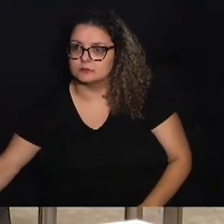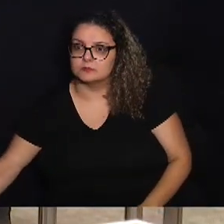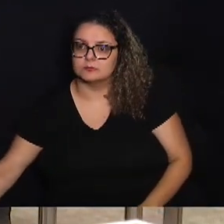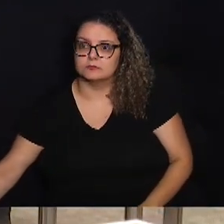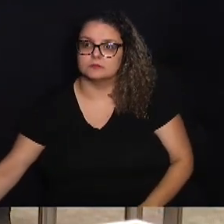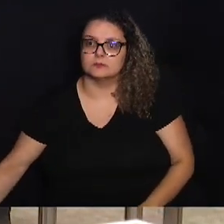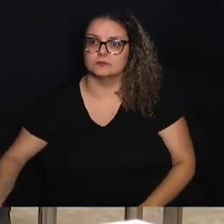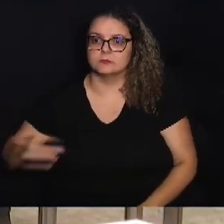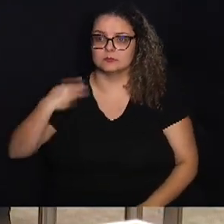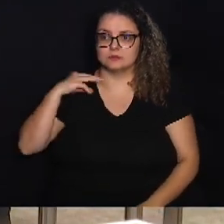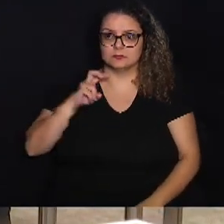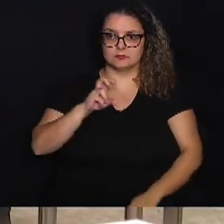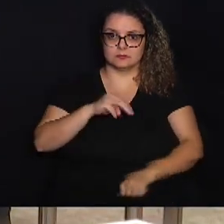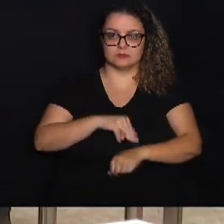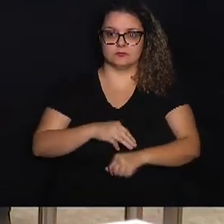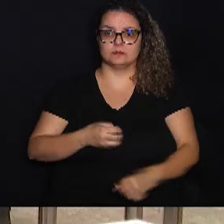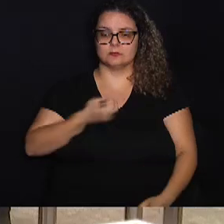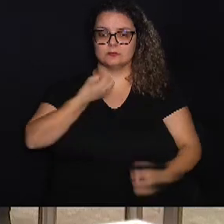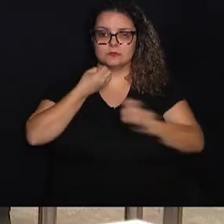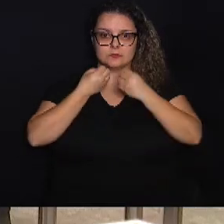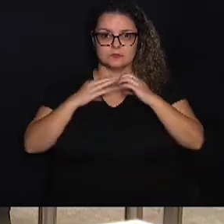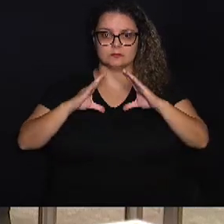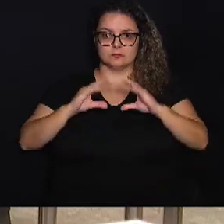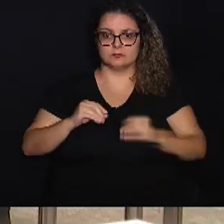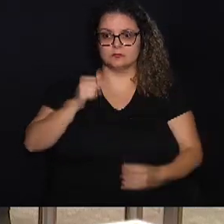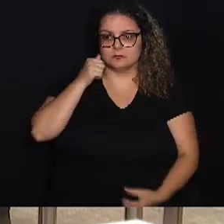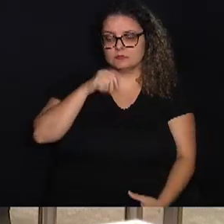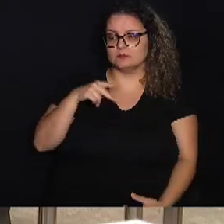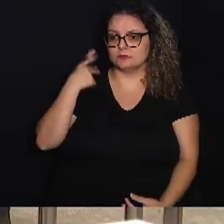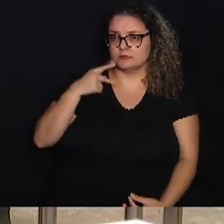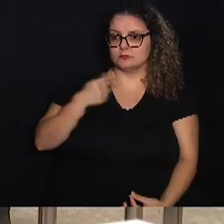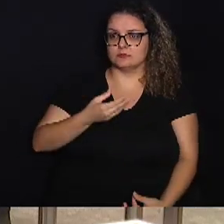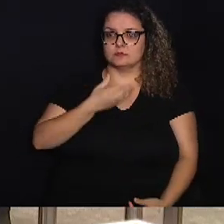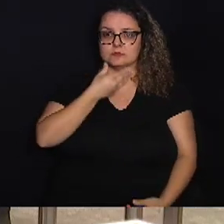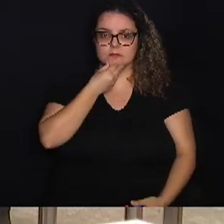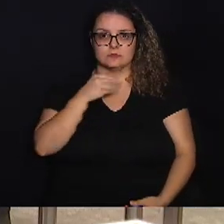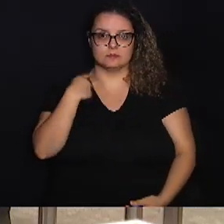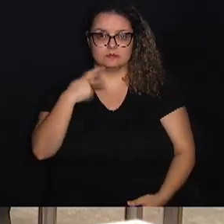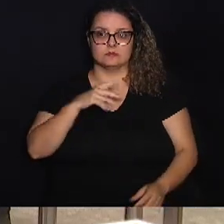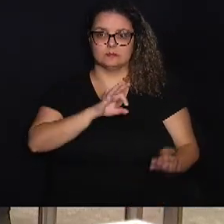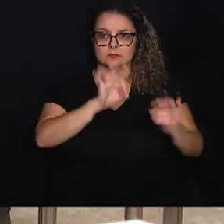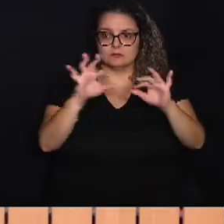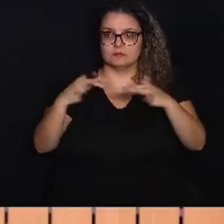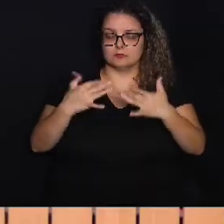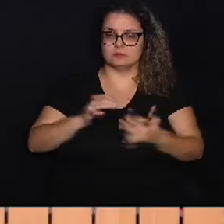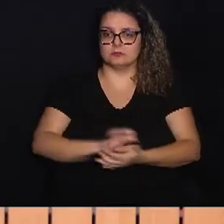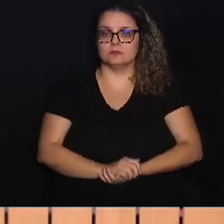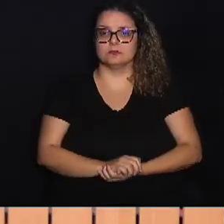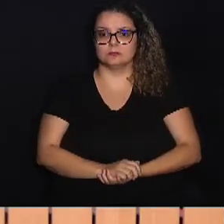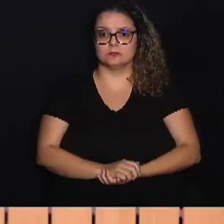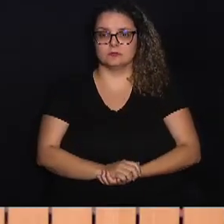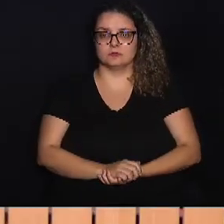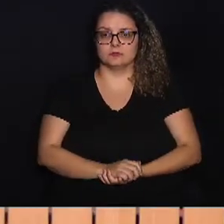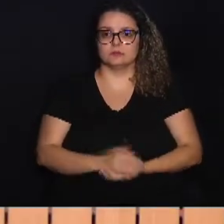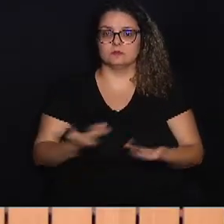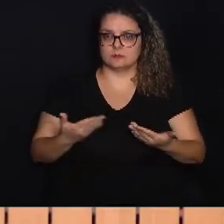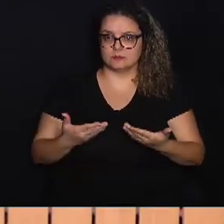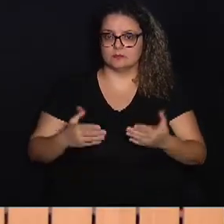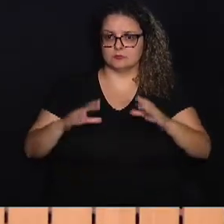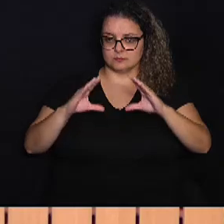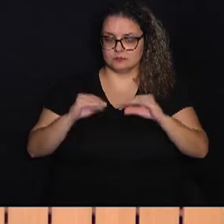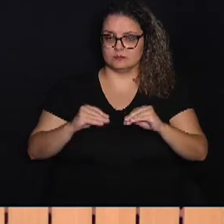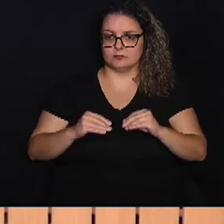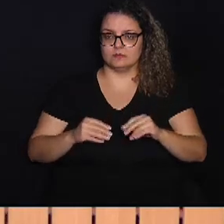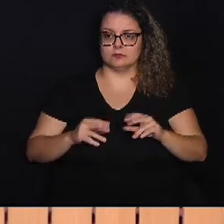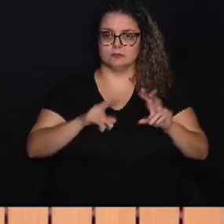minutos boa noite vereadoras vereadores e todo mundo que me Assiste eu quero nessa noite falar